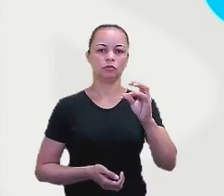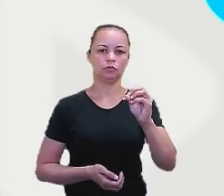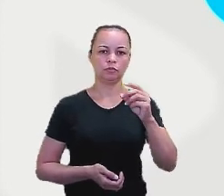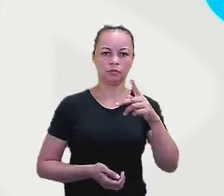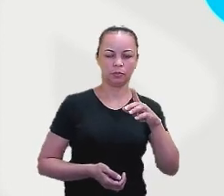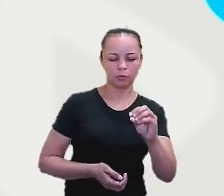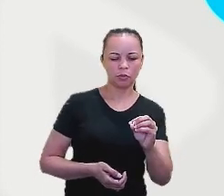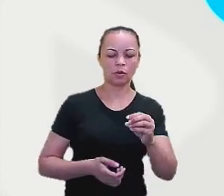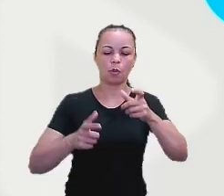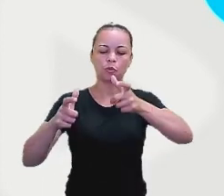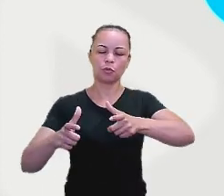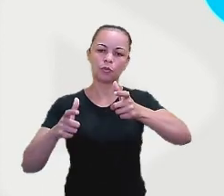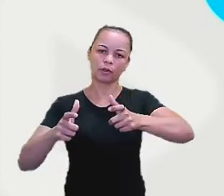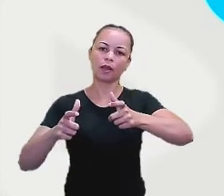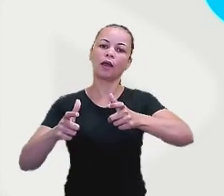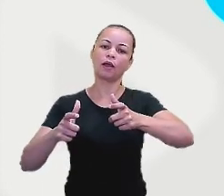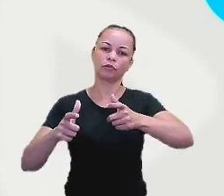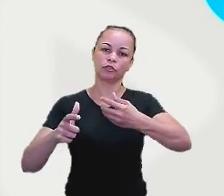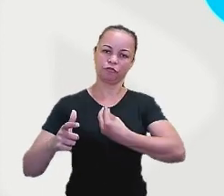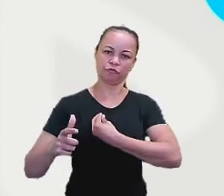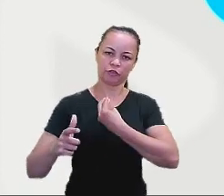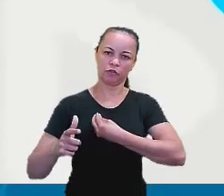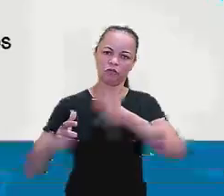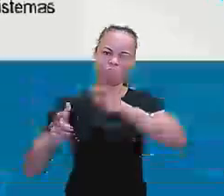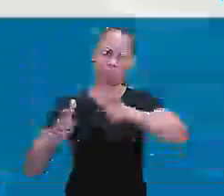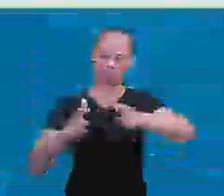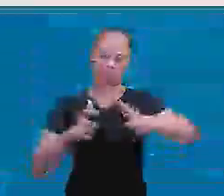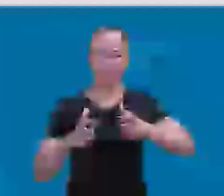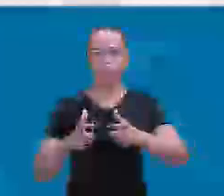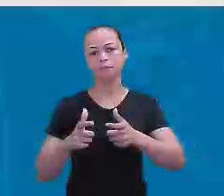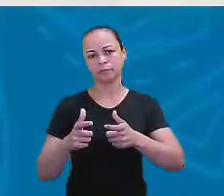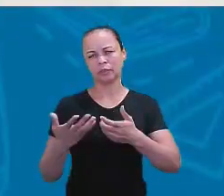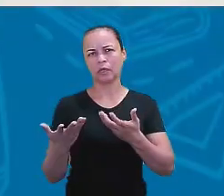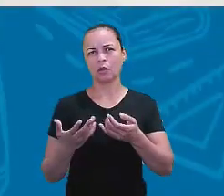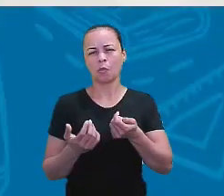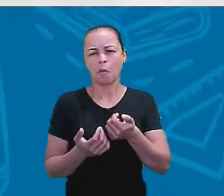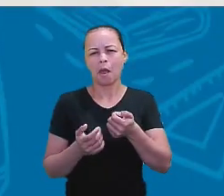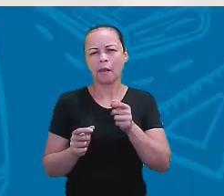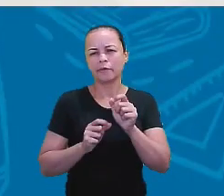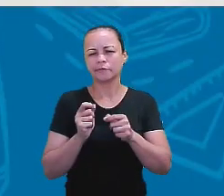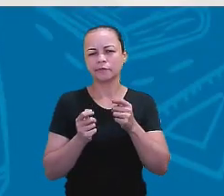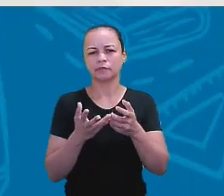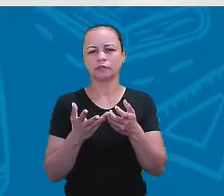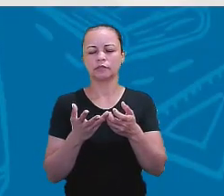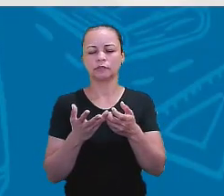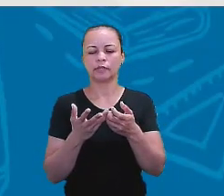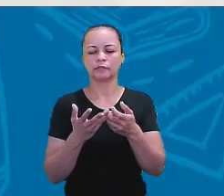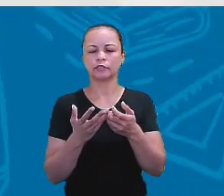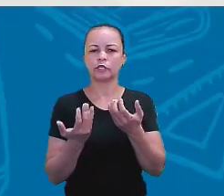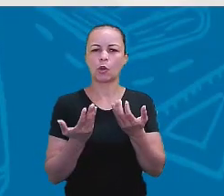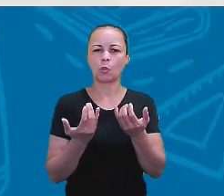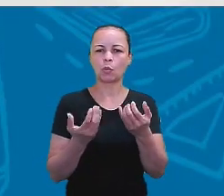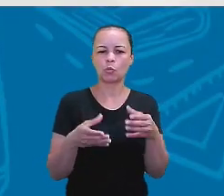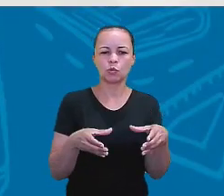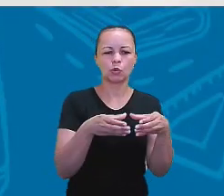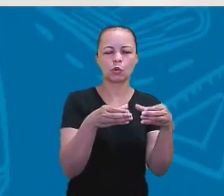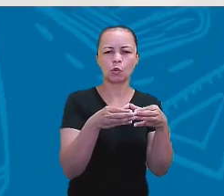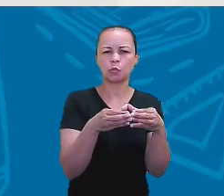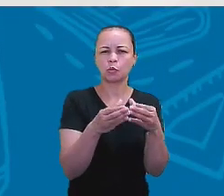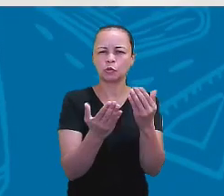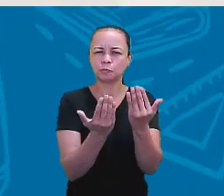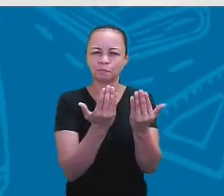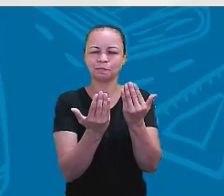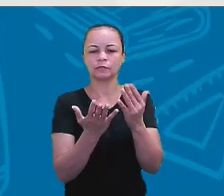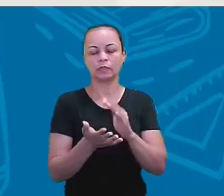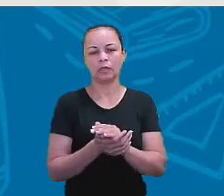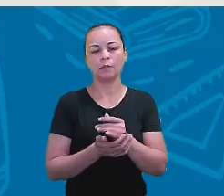onde vivem determinados seres vivos, é quase como a gente pode chamar assim, os seres que são endêmicos. Então você, quando analisa, por exemplo, a